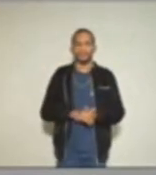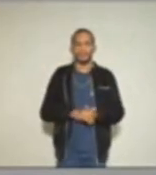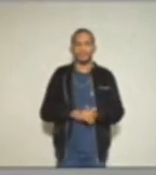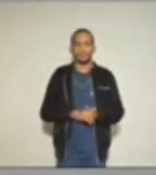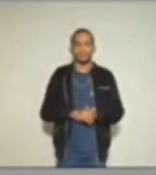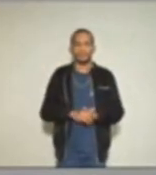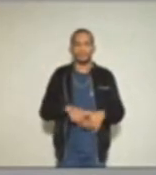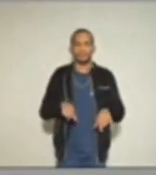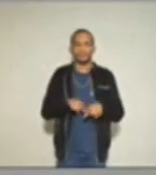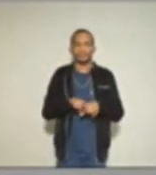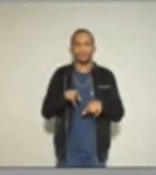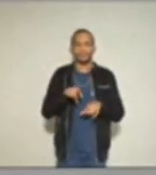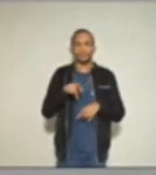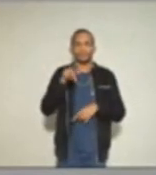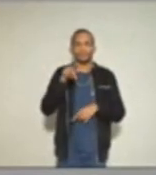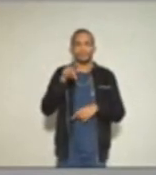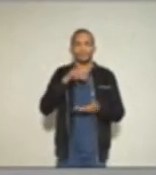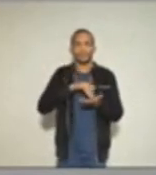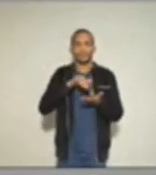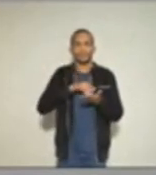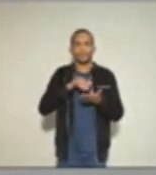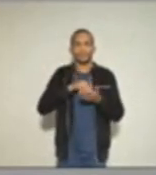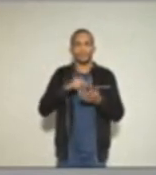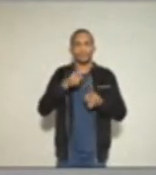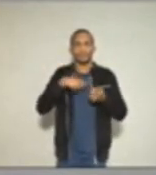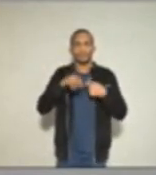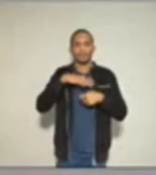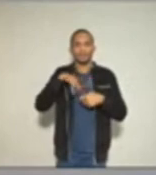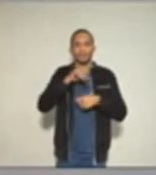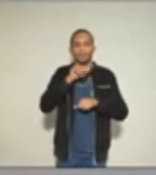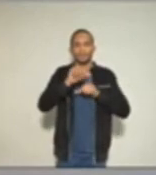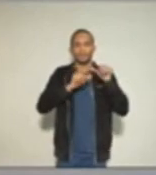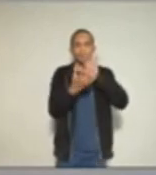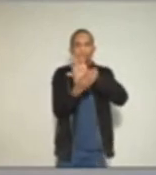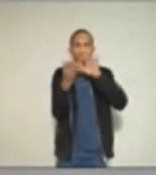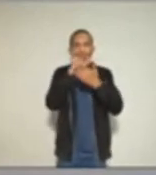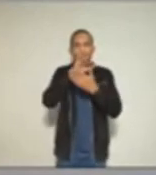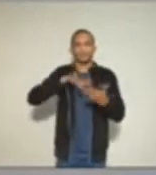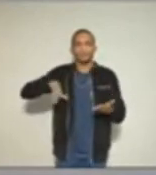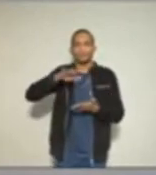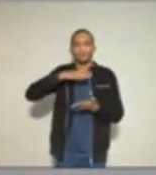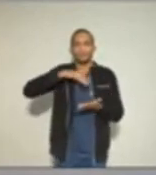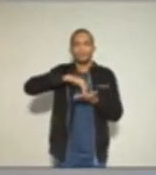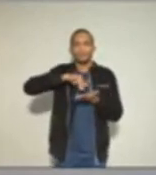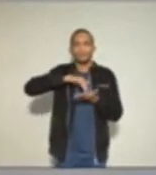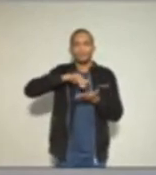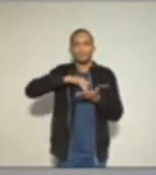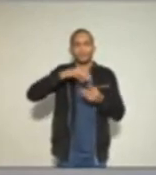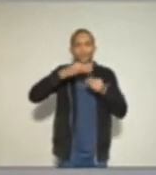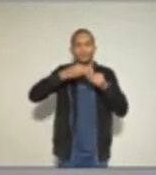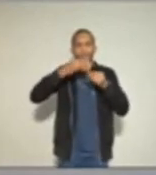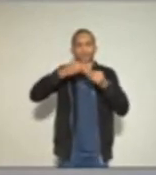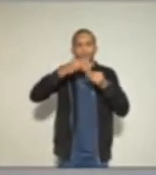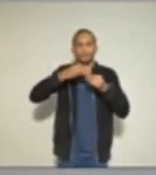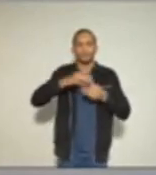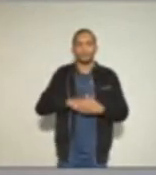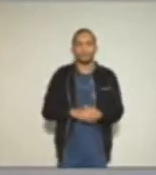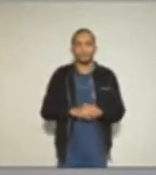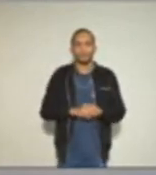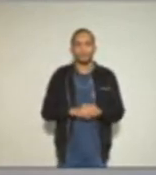O senhor Pinheiro Pedro, secretário executivo de Mudanças Climáticas da Secretaria de Governo Municipal.